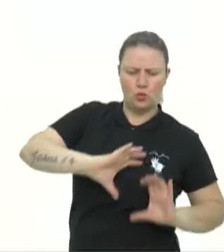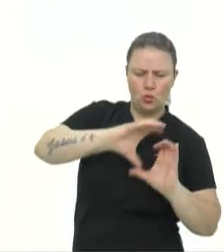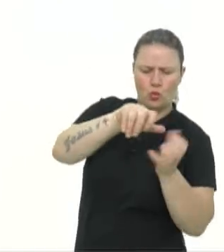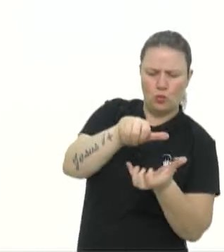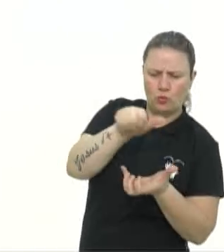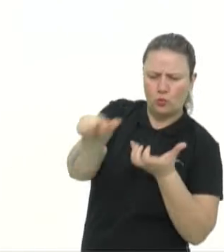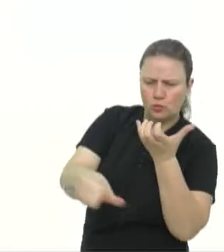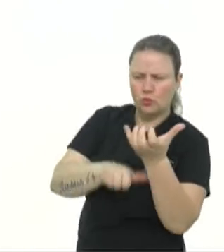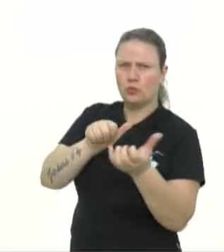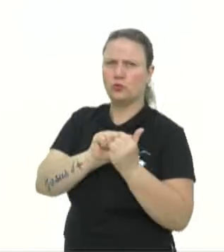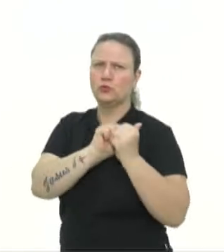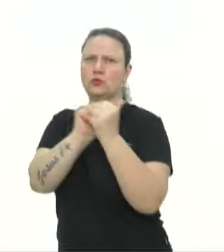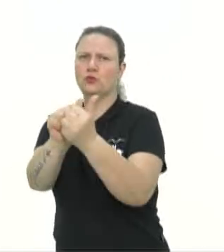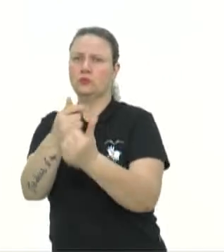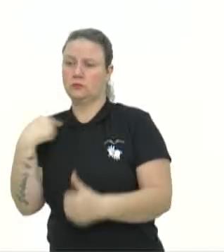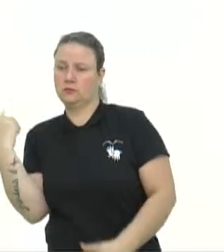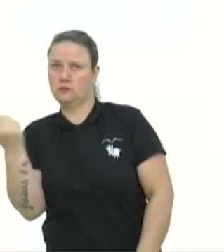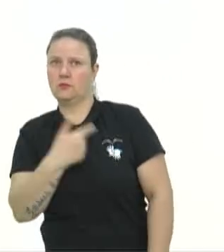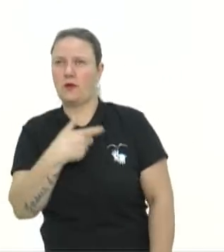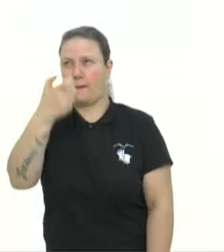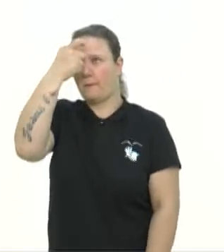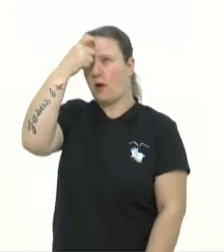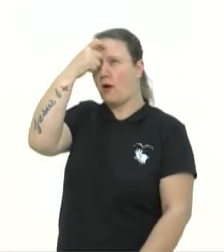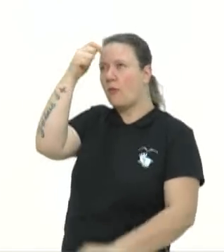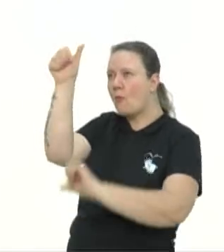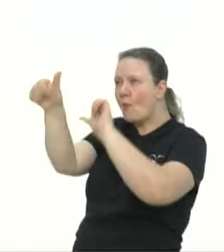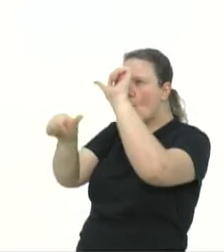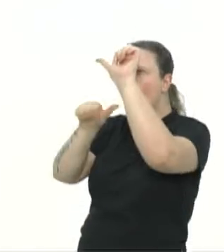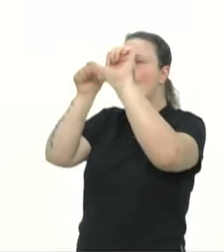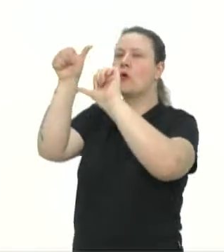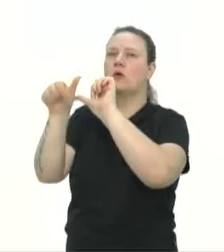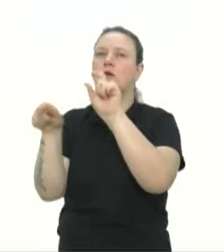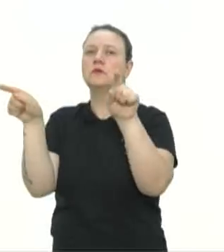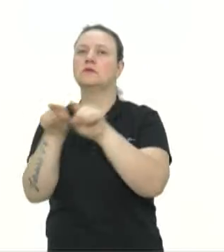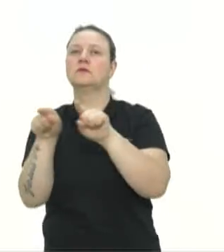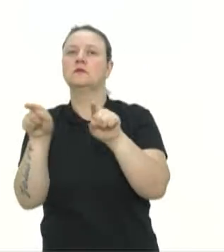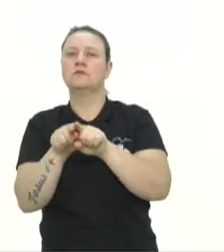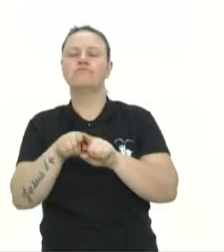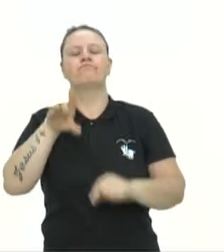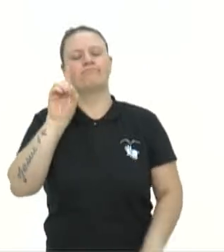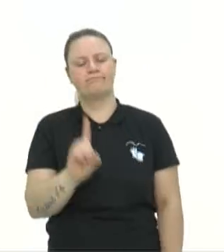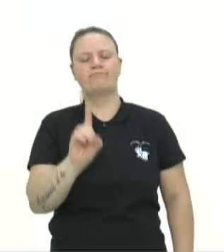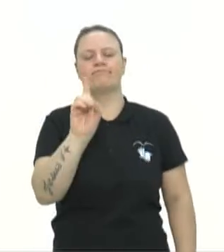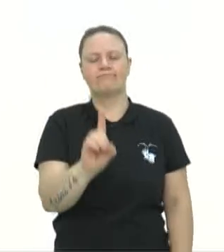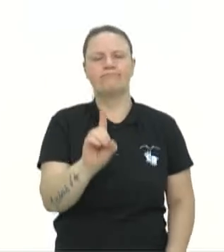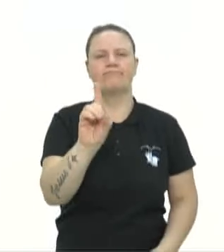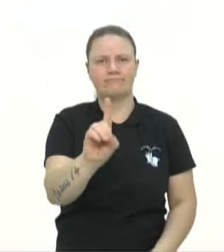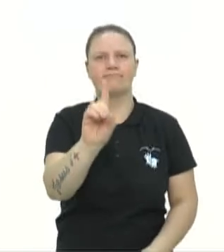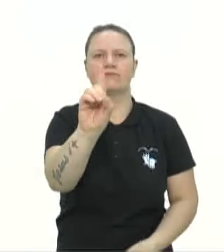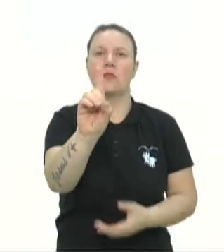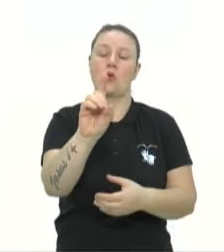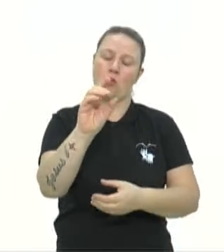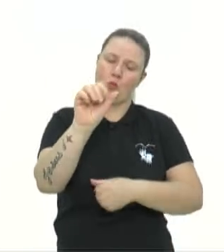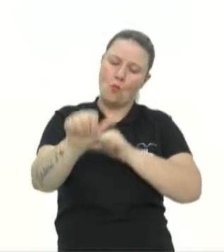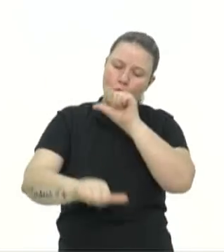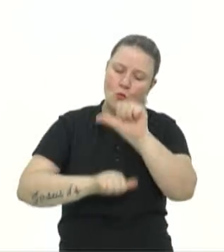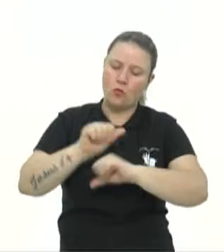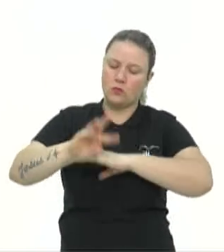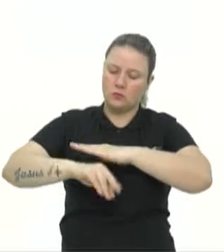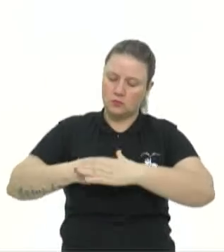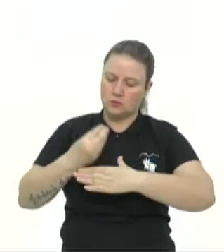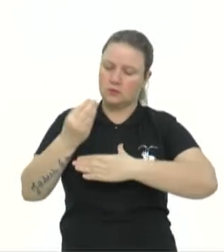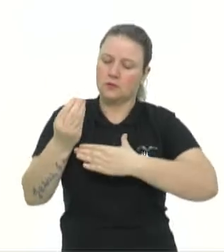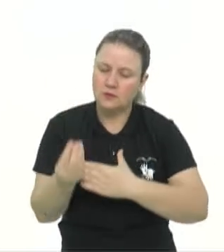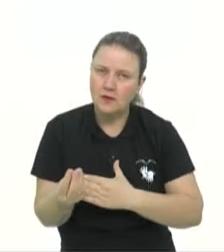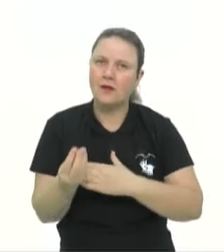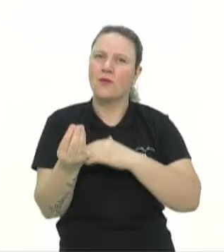gente muda o mundo na mudança da mente. E quando a mente muda, a gente anda para frente. Mudança de atitude, não há mal que